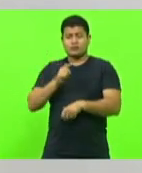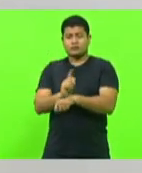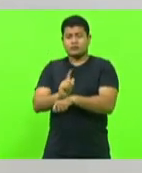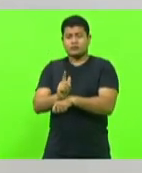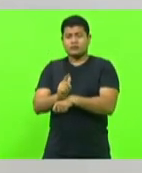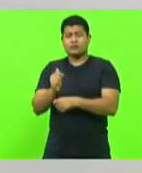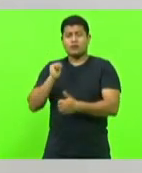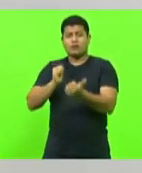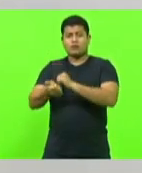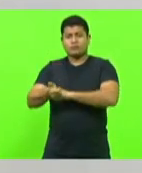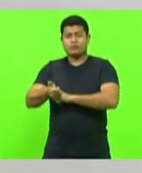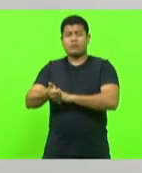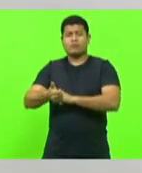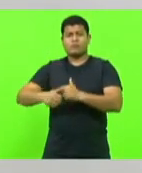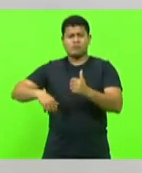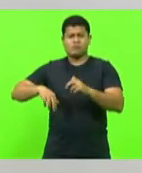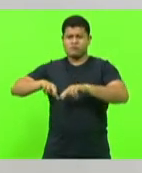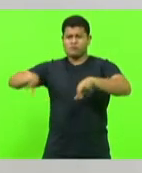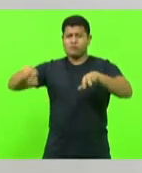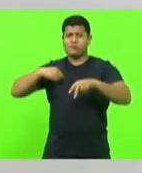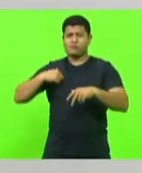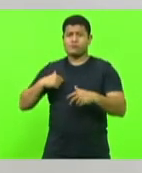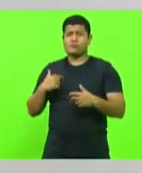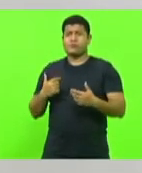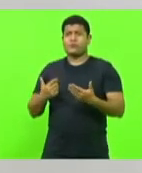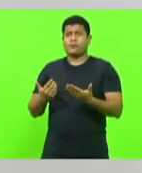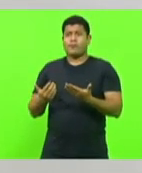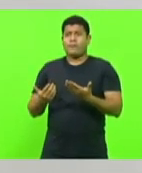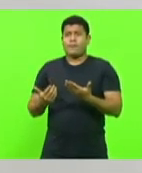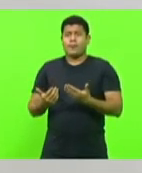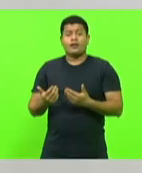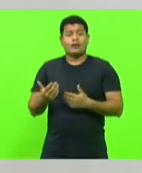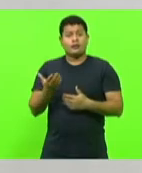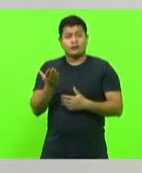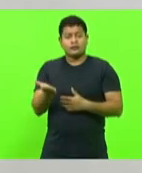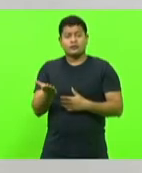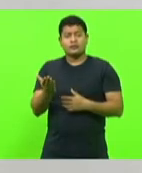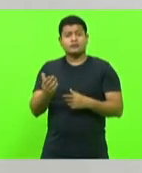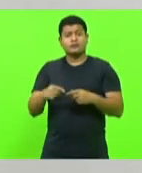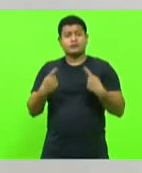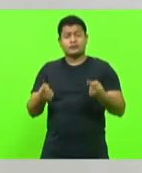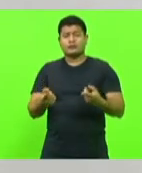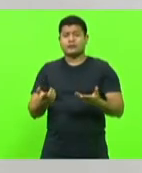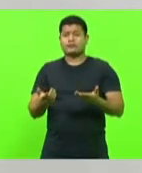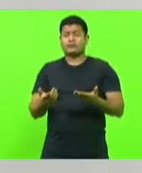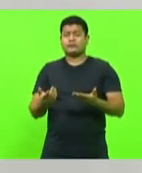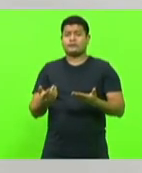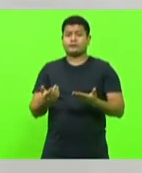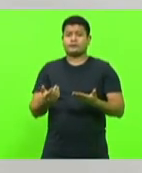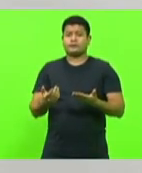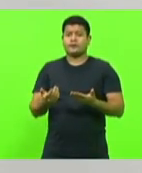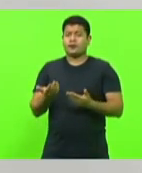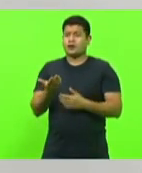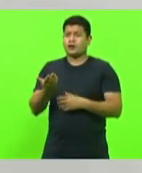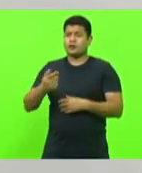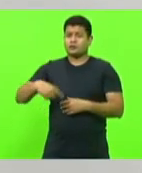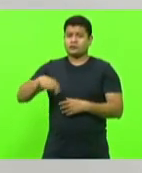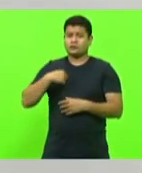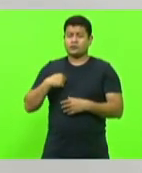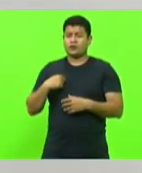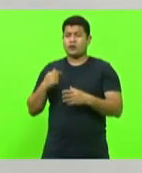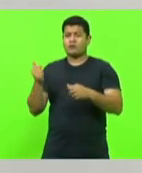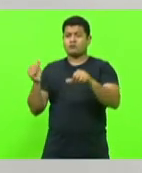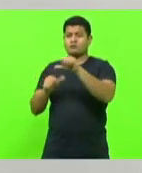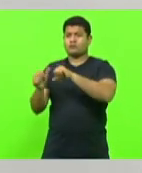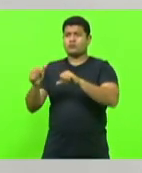levar Joinville a todos os títulos de joguinhos abertos, do Parajask. Então, realmente, fizemos uma troca, né? Ao invés de construir a casa pelo telhado, a gente